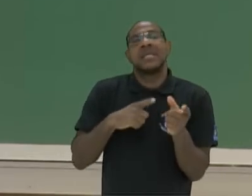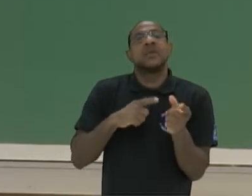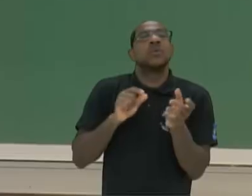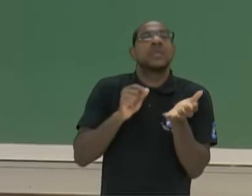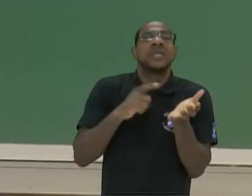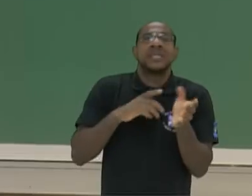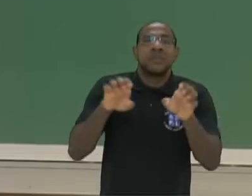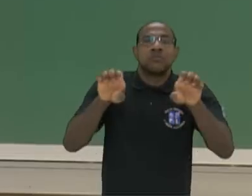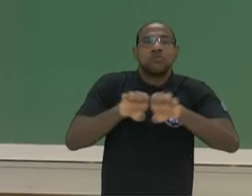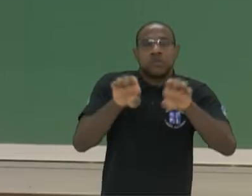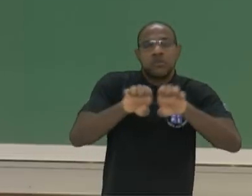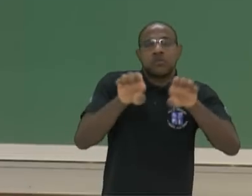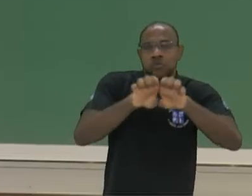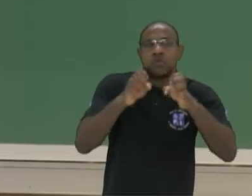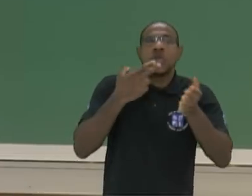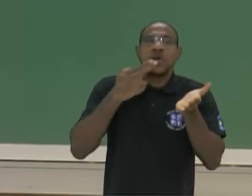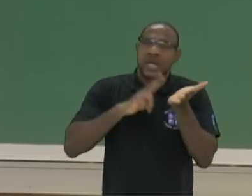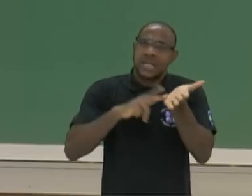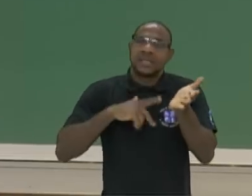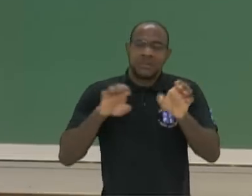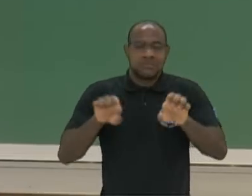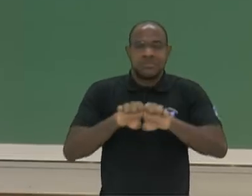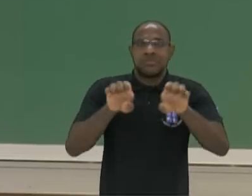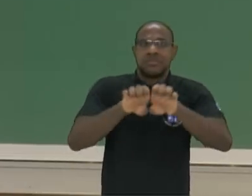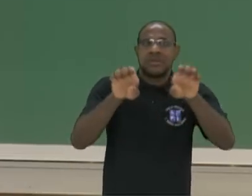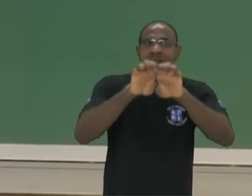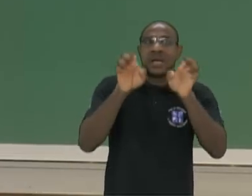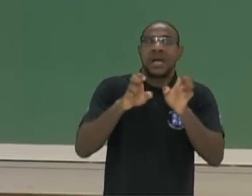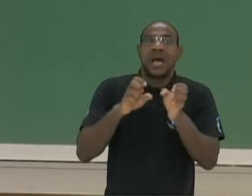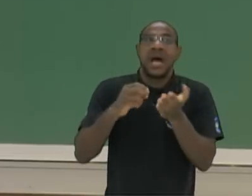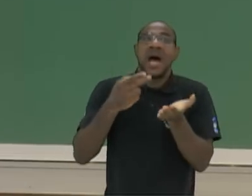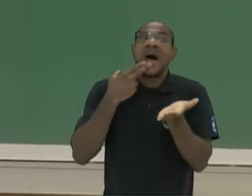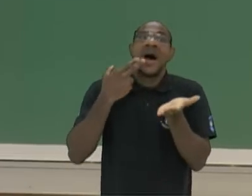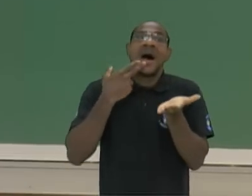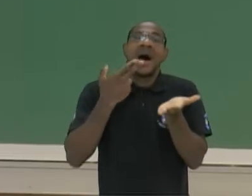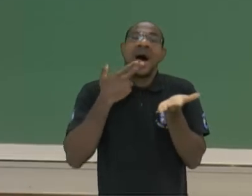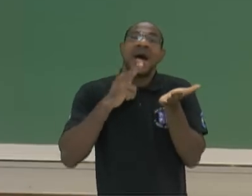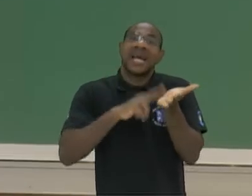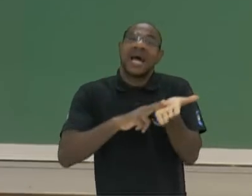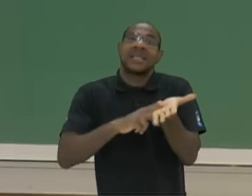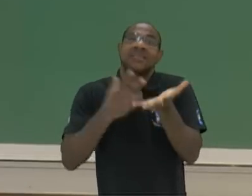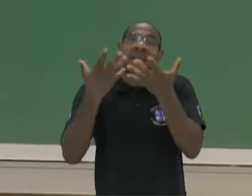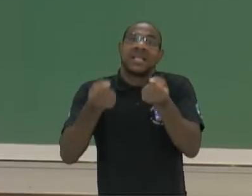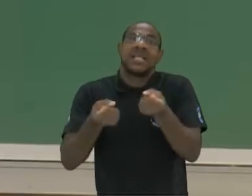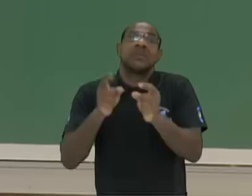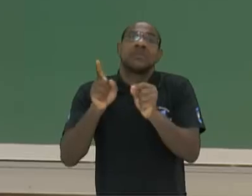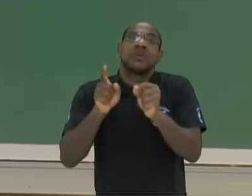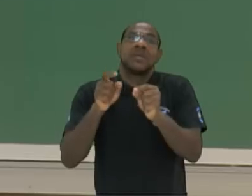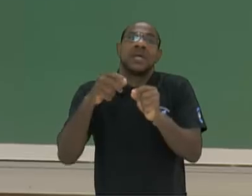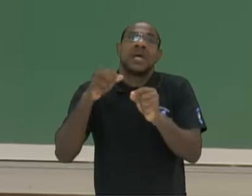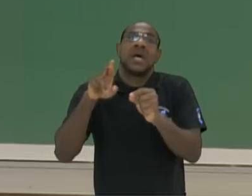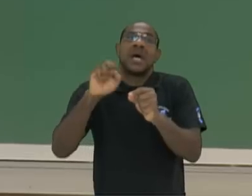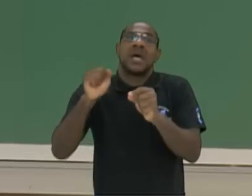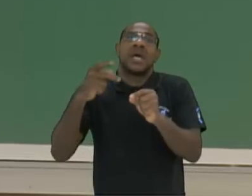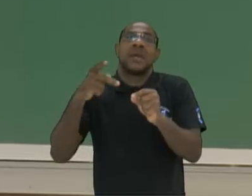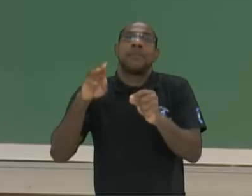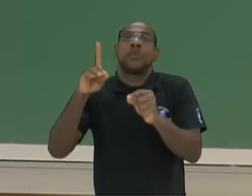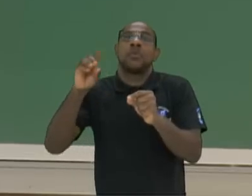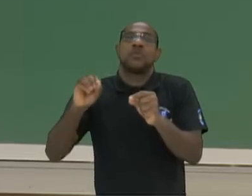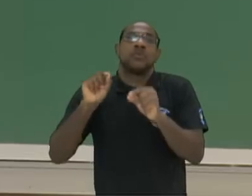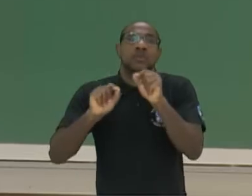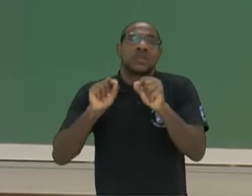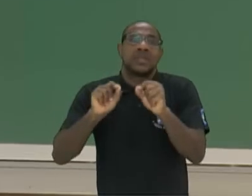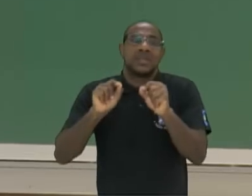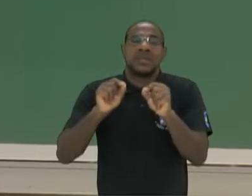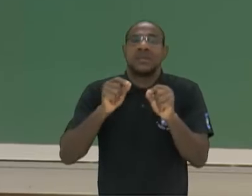seu esqueleto, tem sua estrutura. A carta de repúdio, o que ela tem que ter? Primeiro, ela vai identificar o emissor, que é a pessoa que